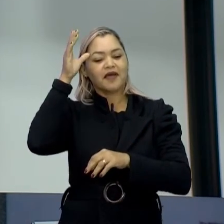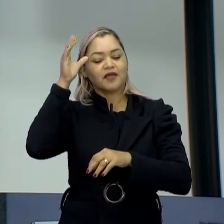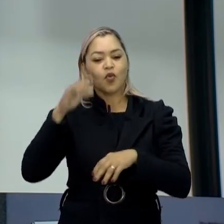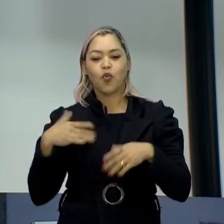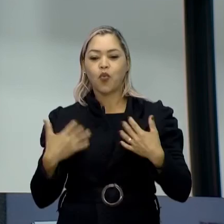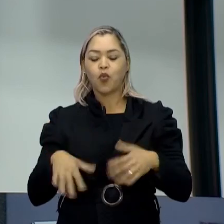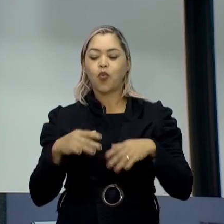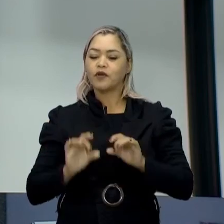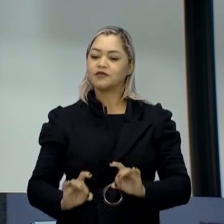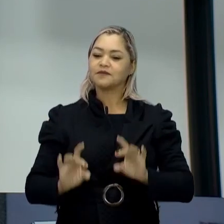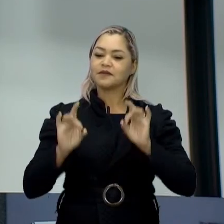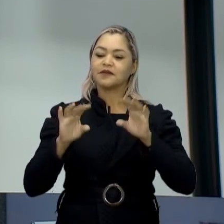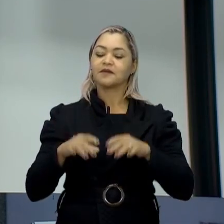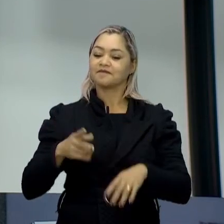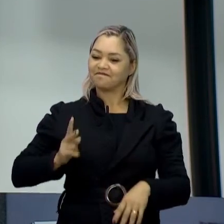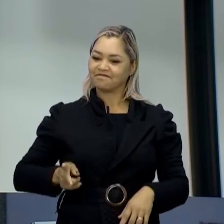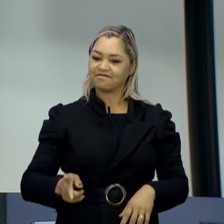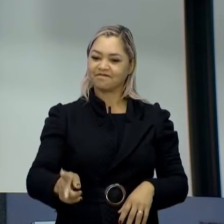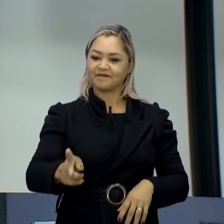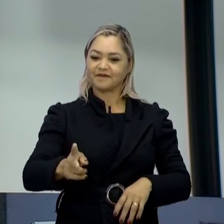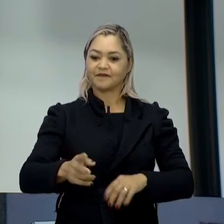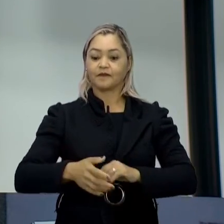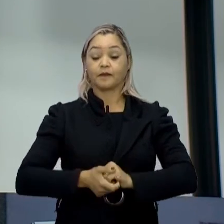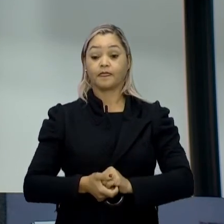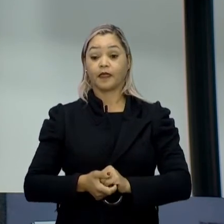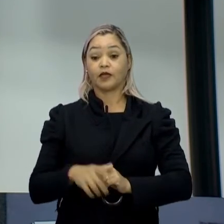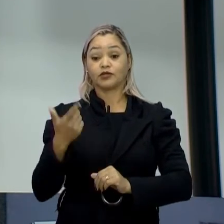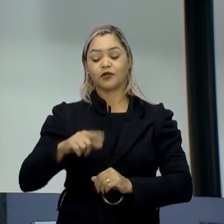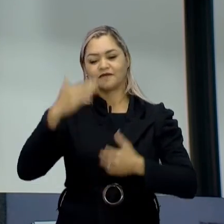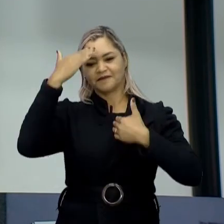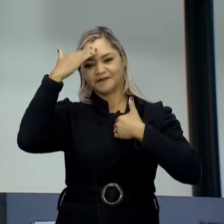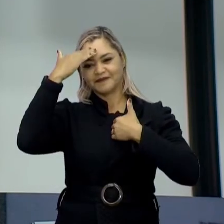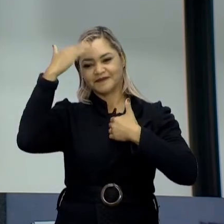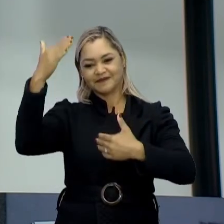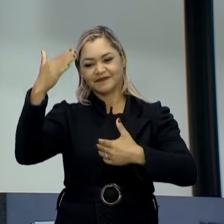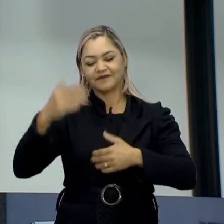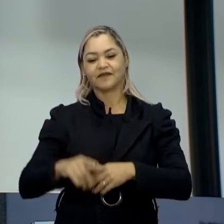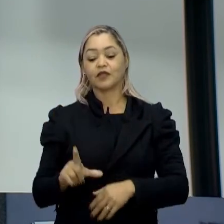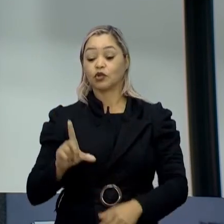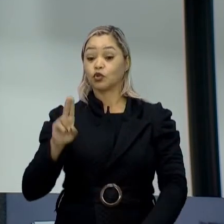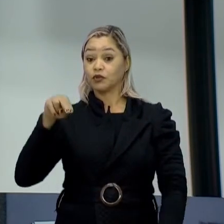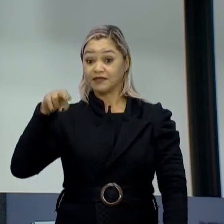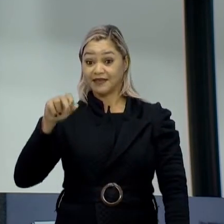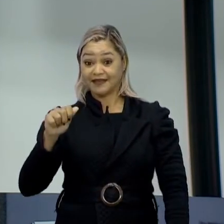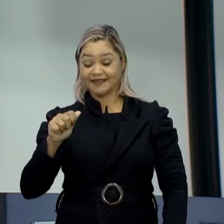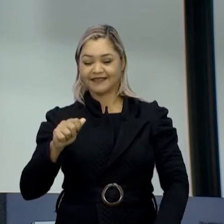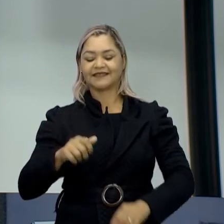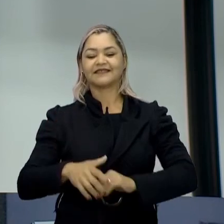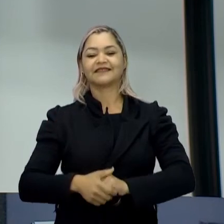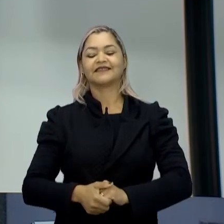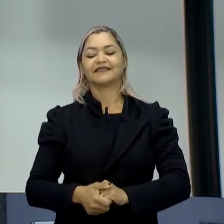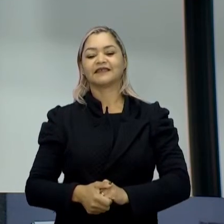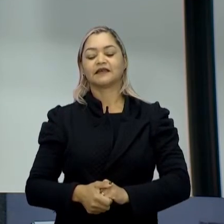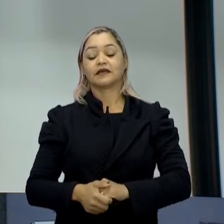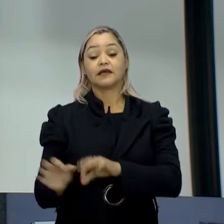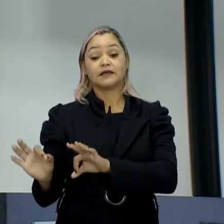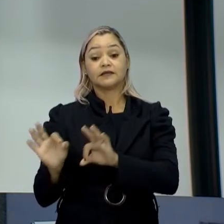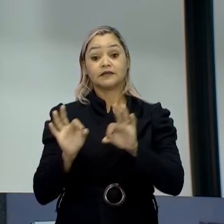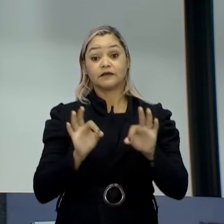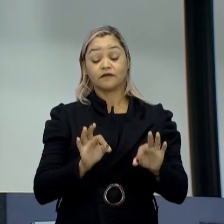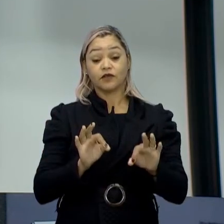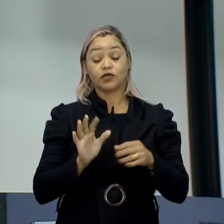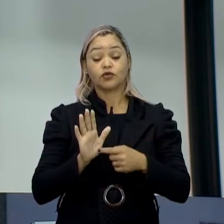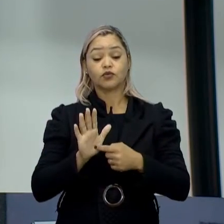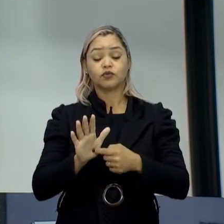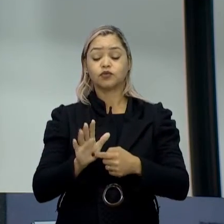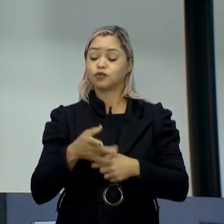enriquecedor para sempre. Então, mais uma vez, muito obrigada, Luciana. Esse vídeo, eu já disse, eu vou levar